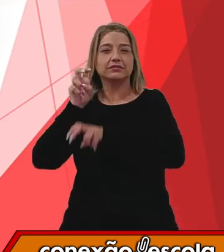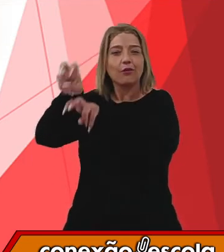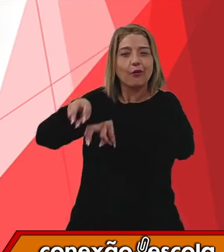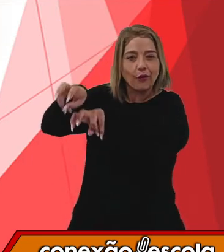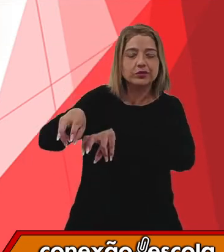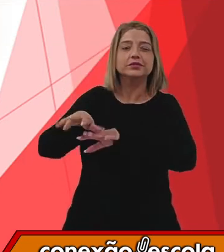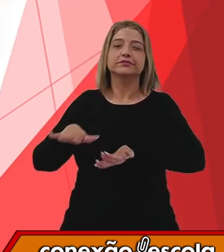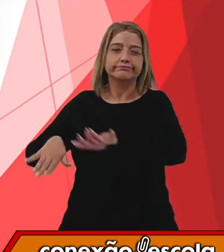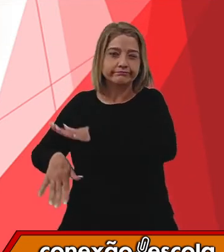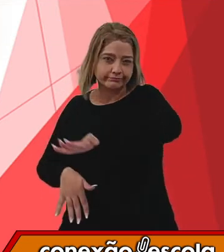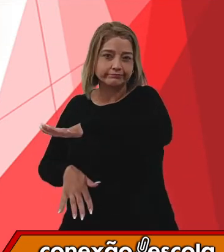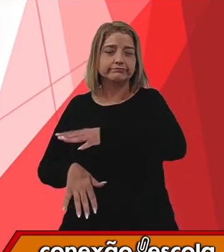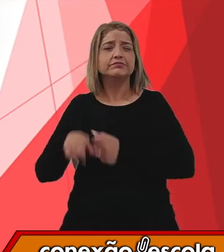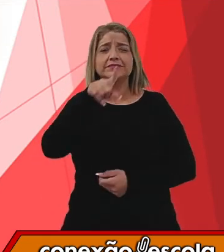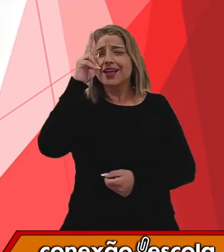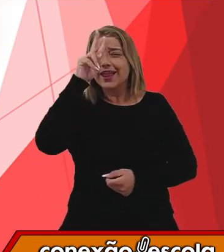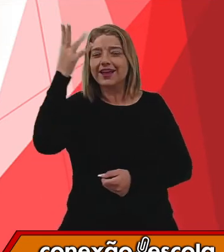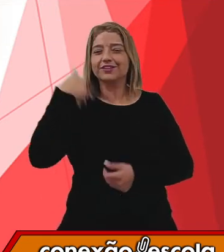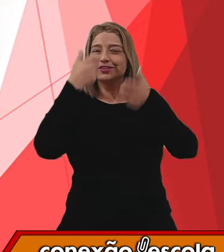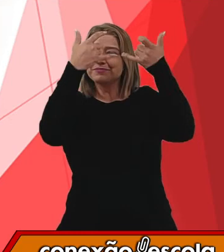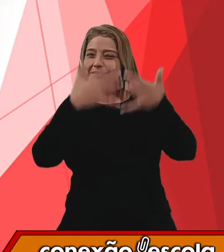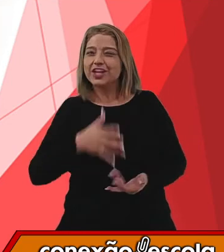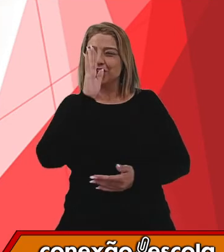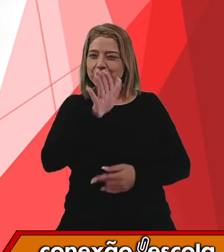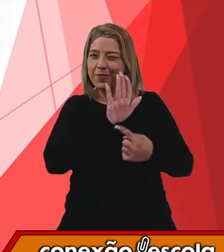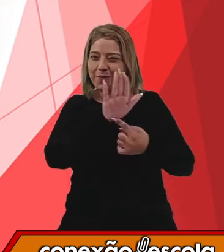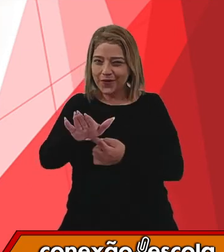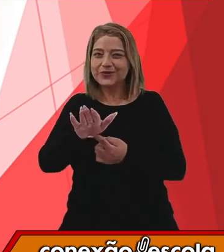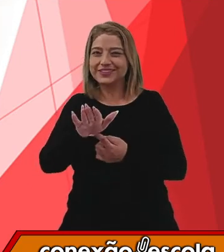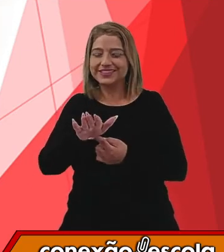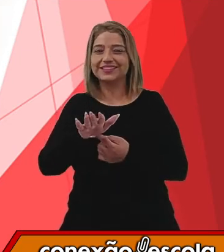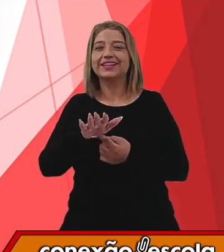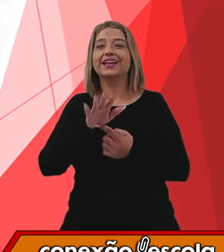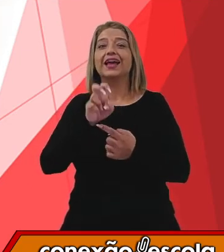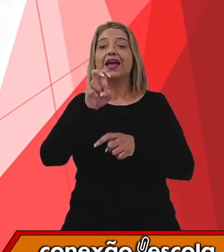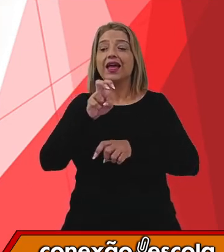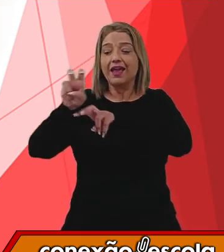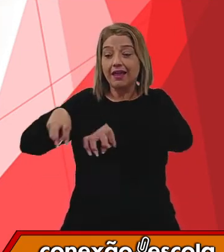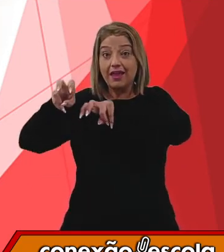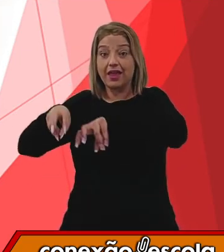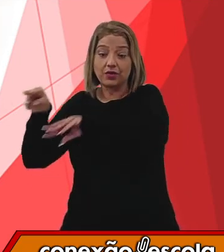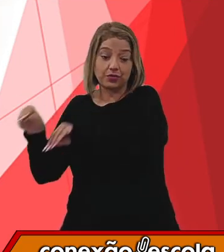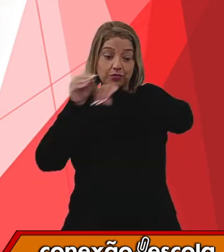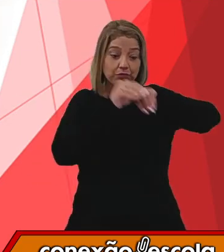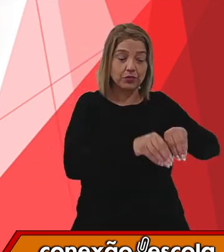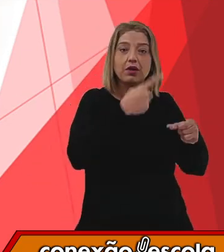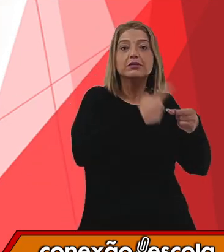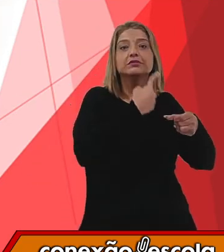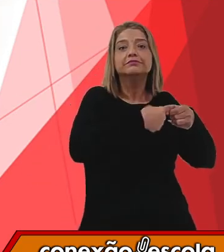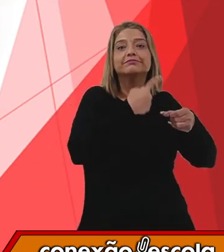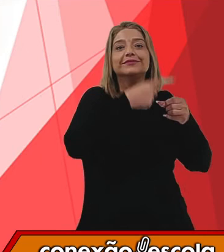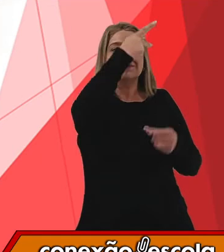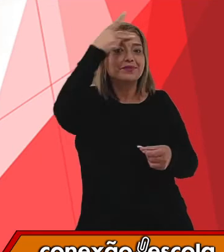que já estudamos em geografia? Vamos retomar? O êxodo rural é o deslocamento de pessoas do